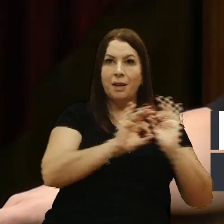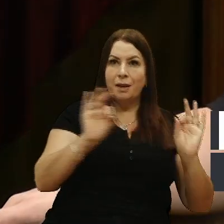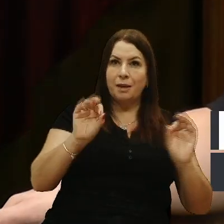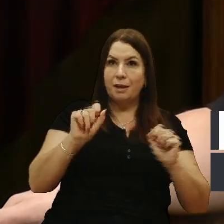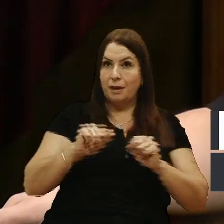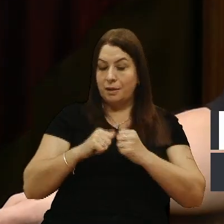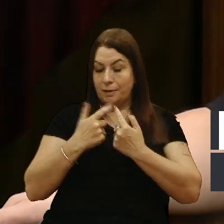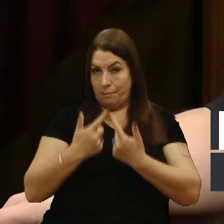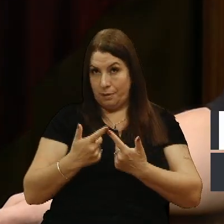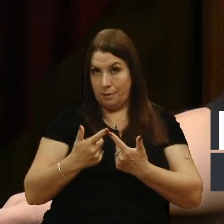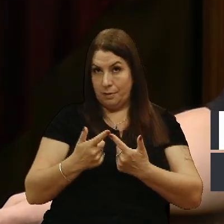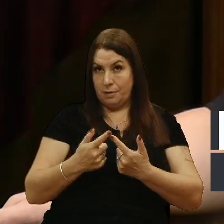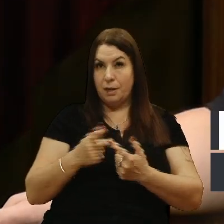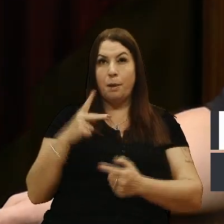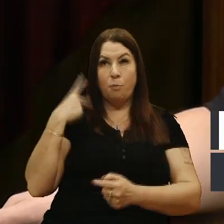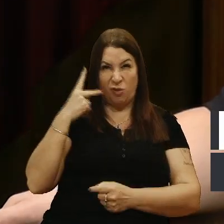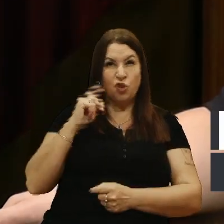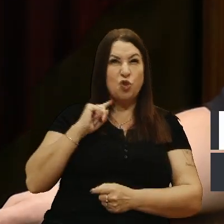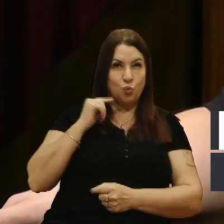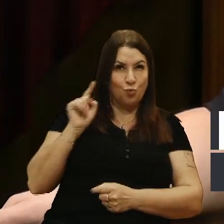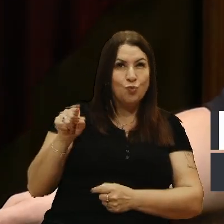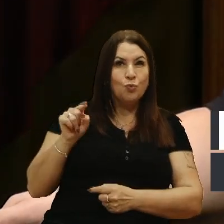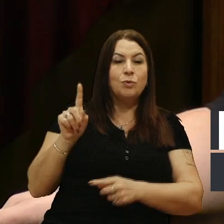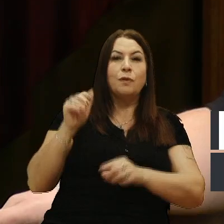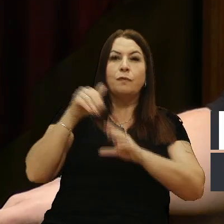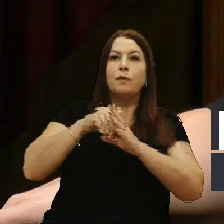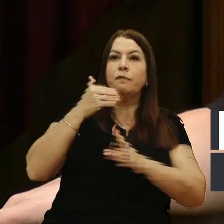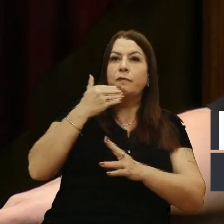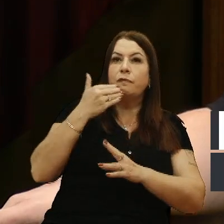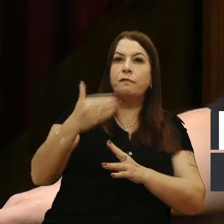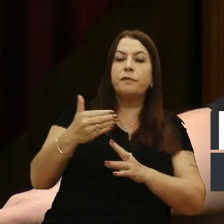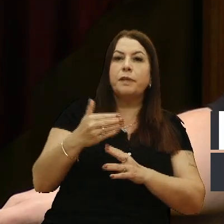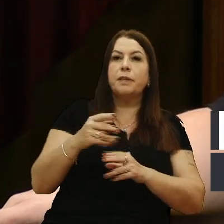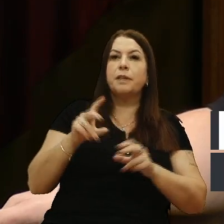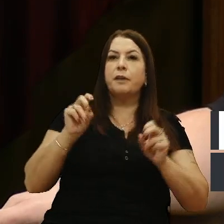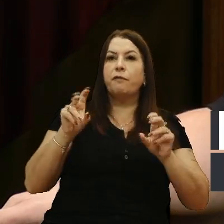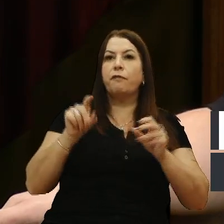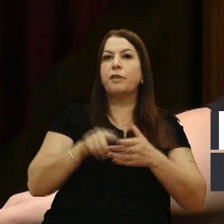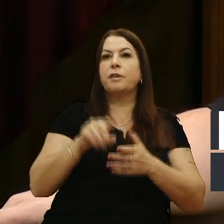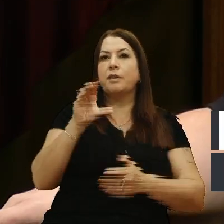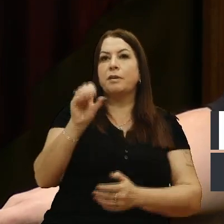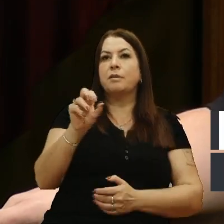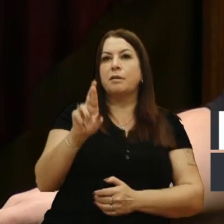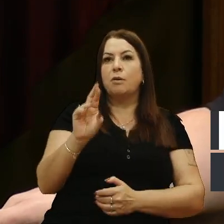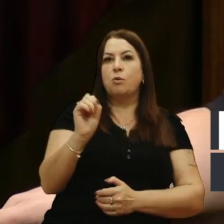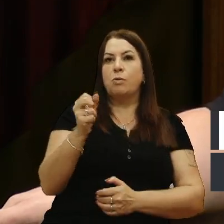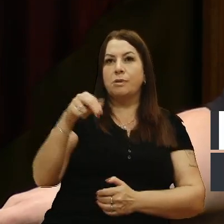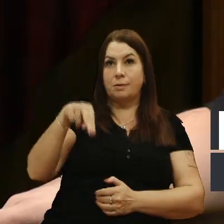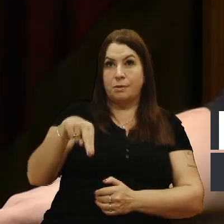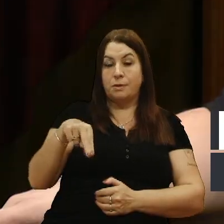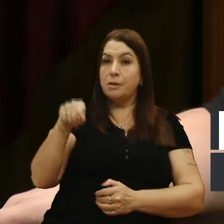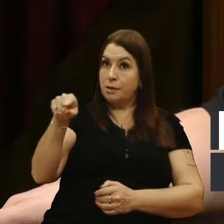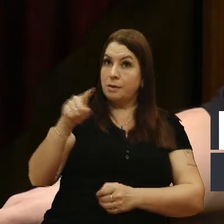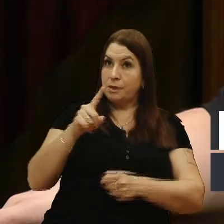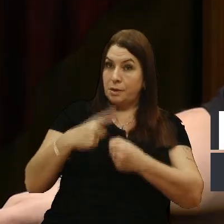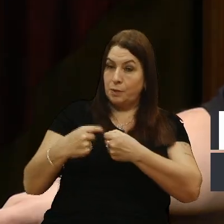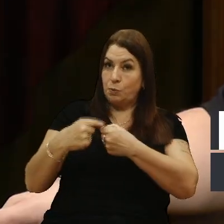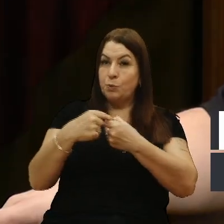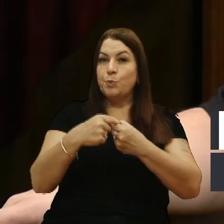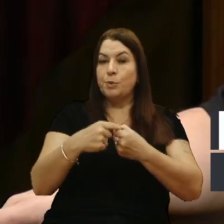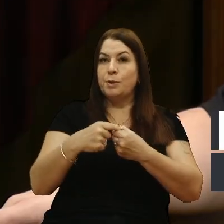Assembleia. Politicagem é votar a favor da privatização da Corsan e ir nesses